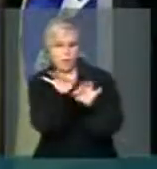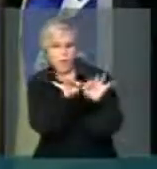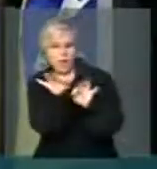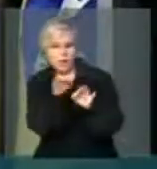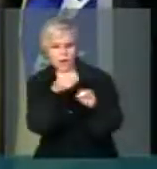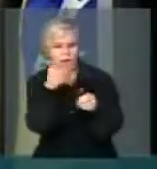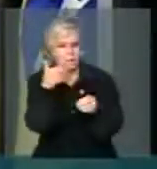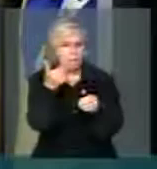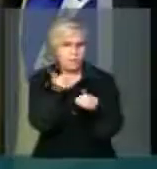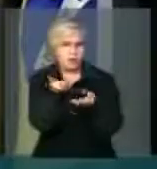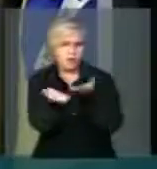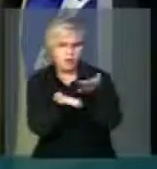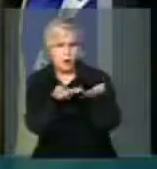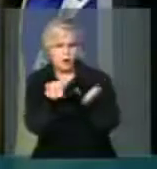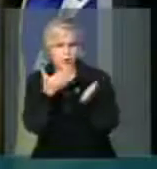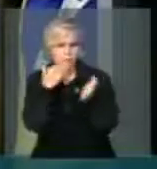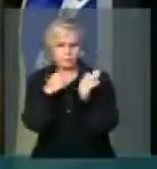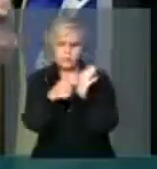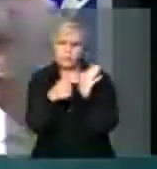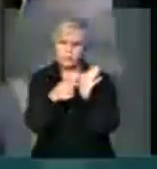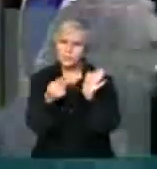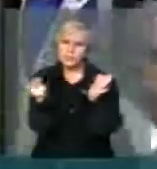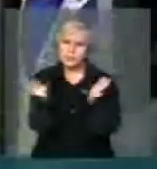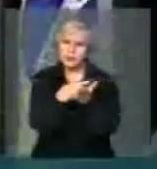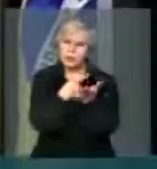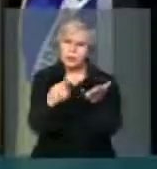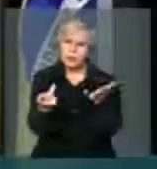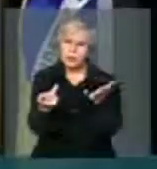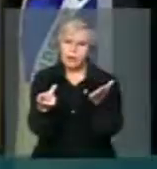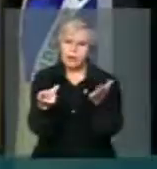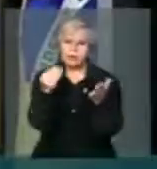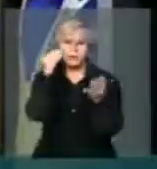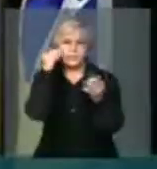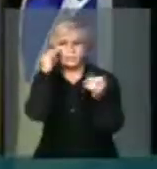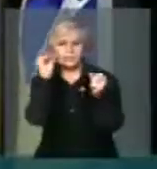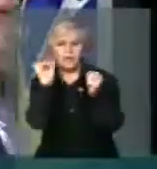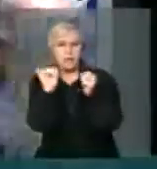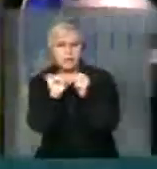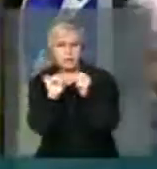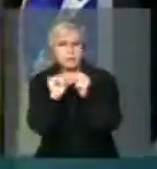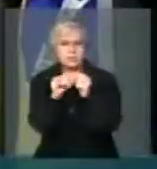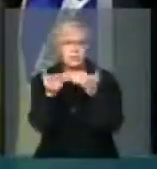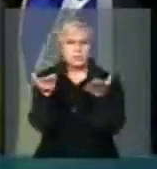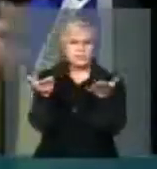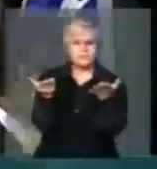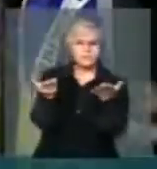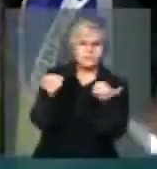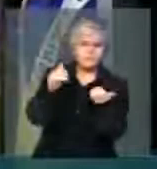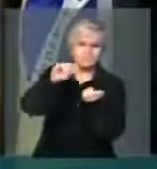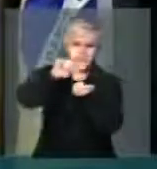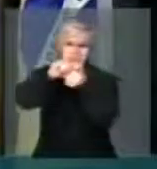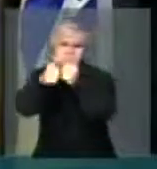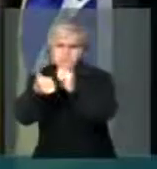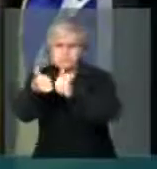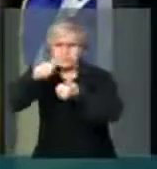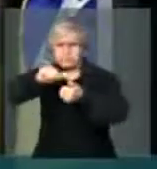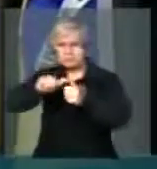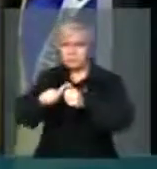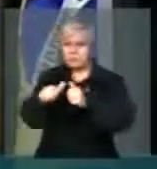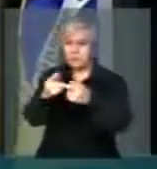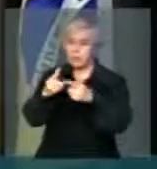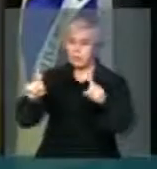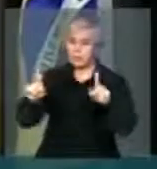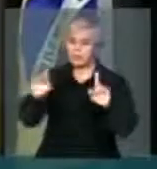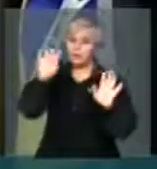organizar melhor este tipo de instrumento, fazer... Para concluir, presidente.